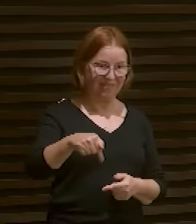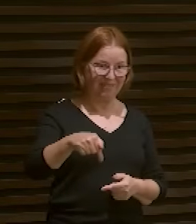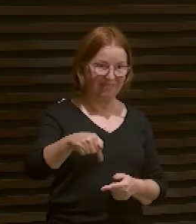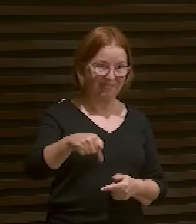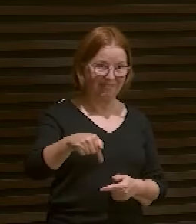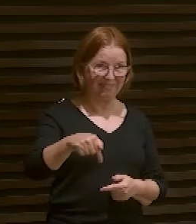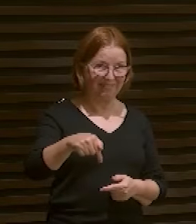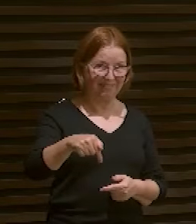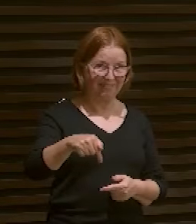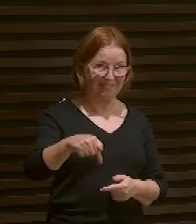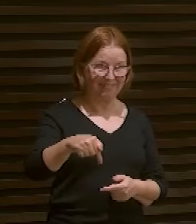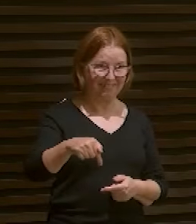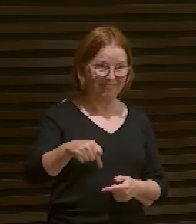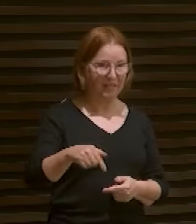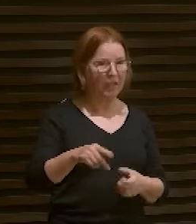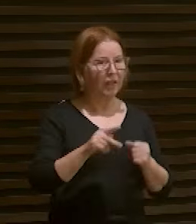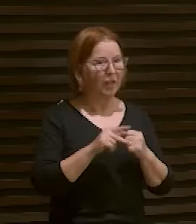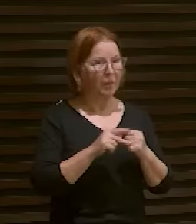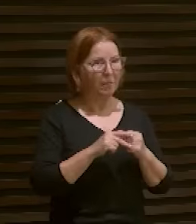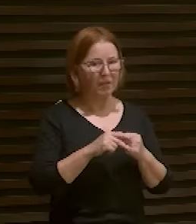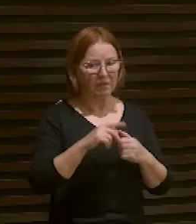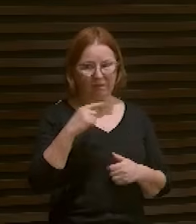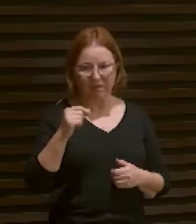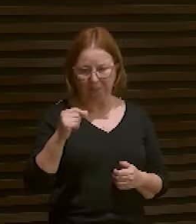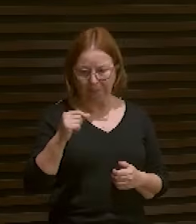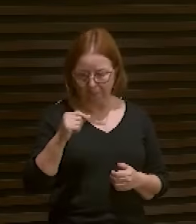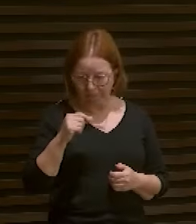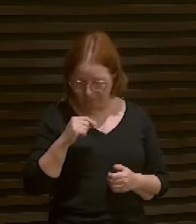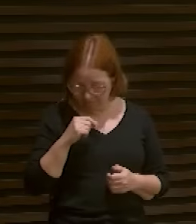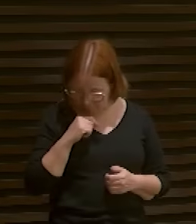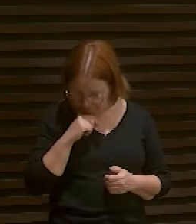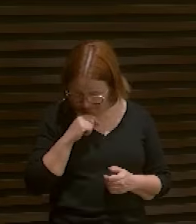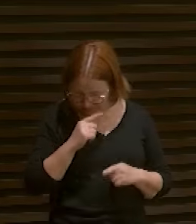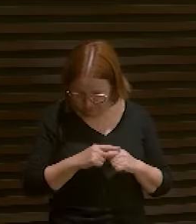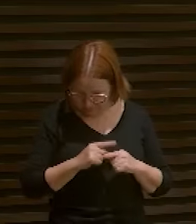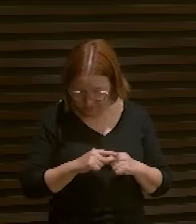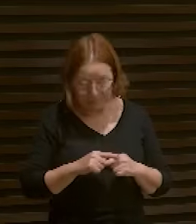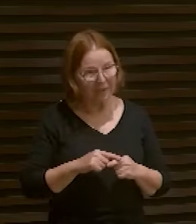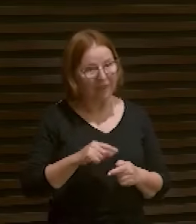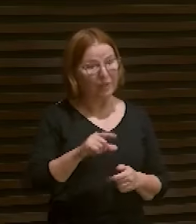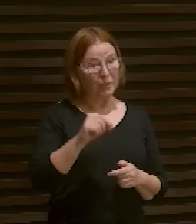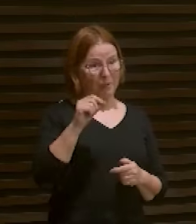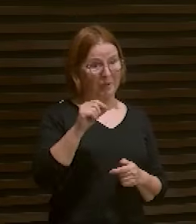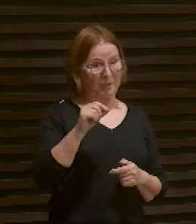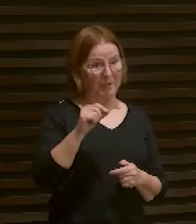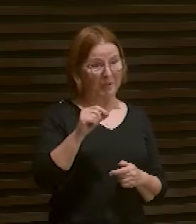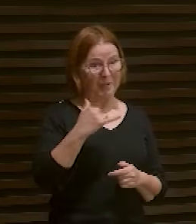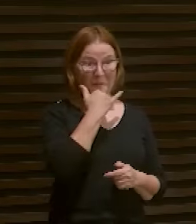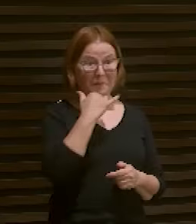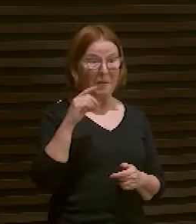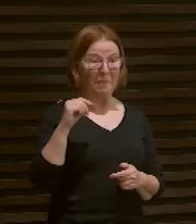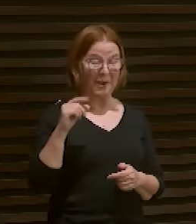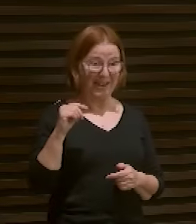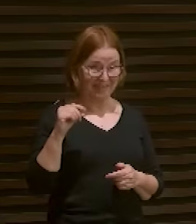7. Aí Pedro sai dali cabisbaixo, porque ele descobre que esse assunto de perdão